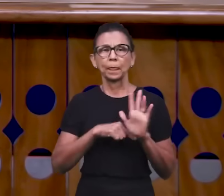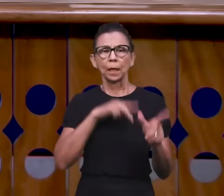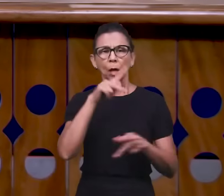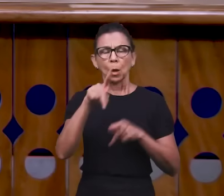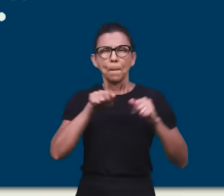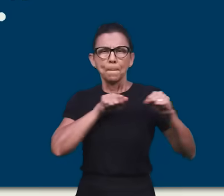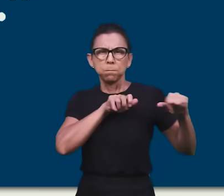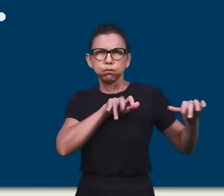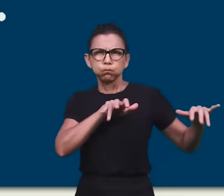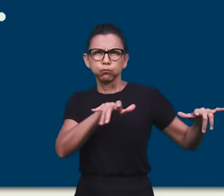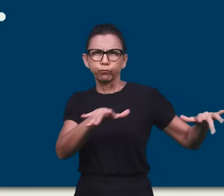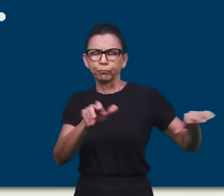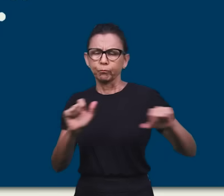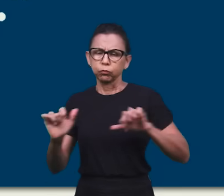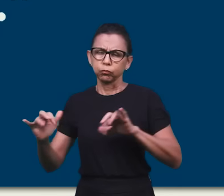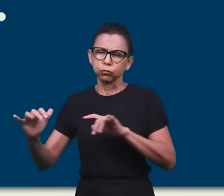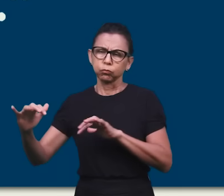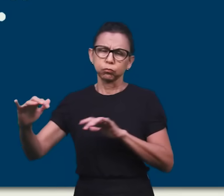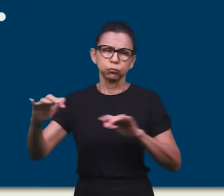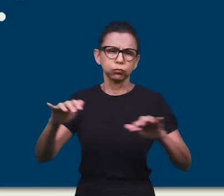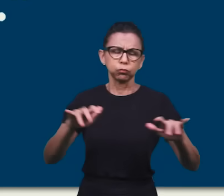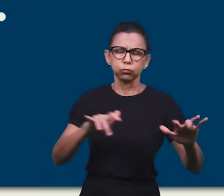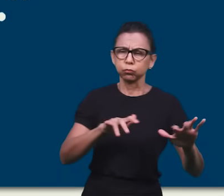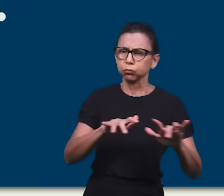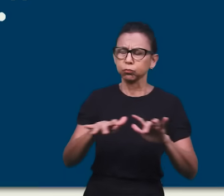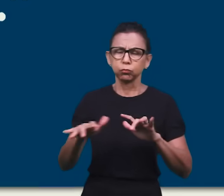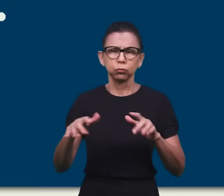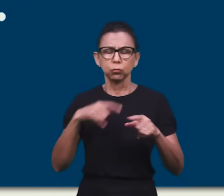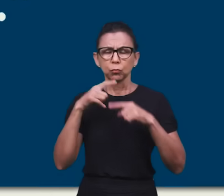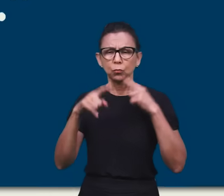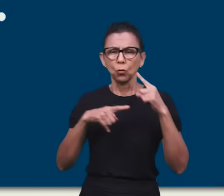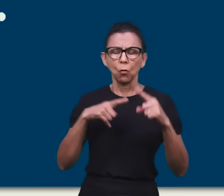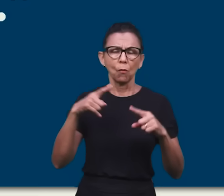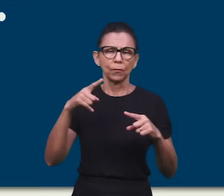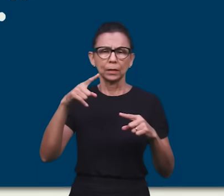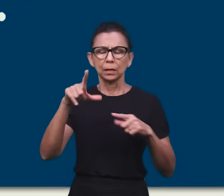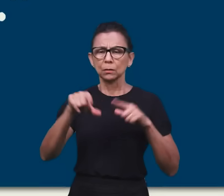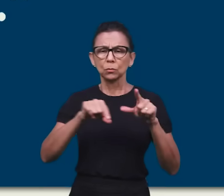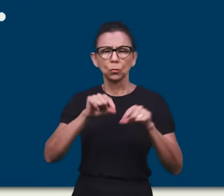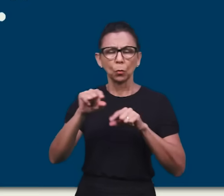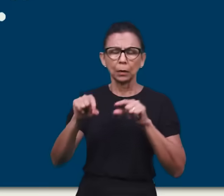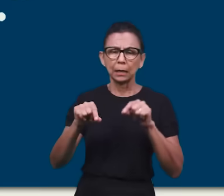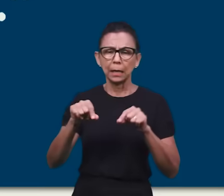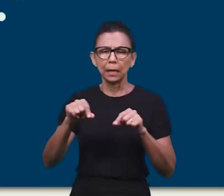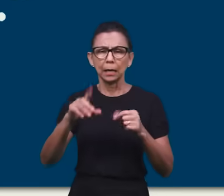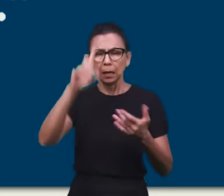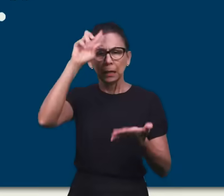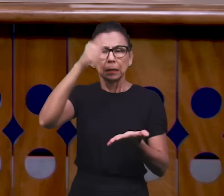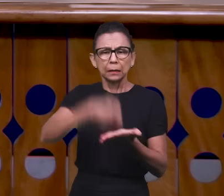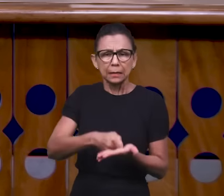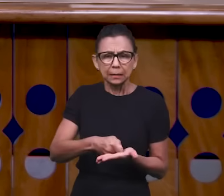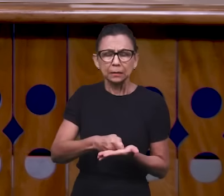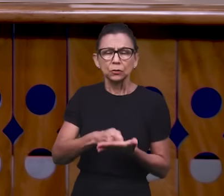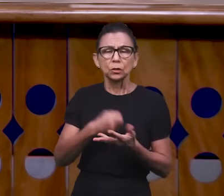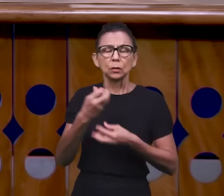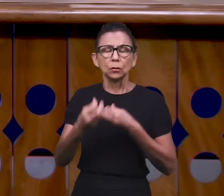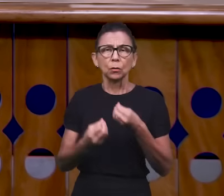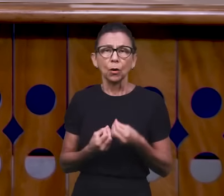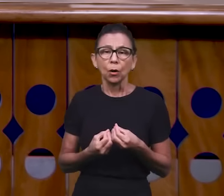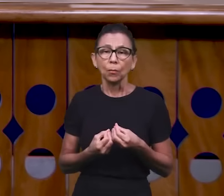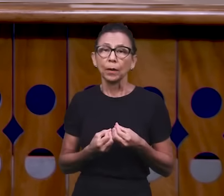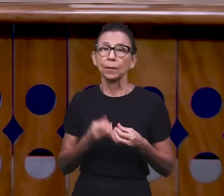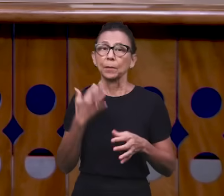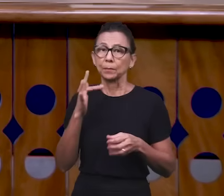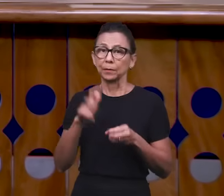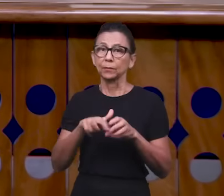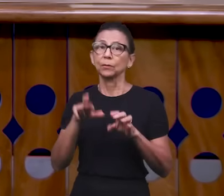diz: multidões, multidões no vale da decisão. Por quê? Porque o dia do